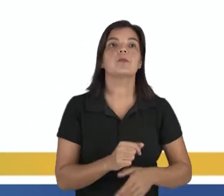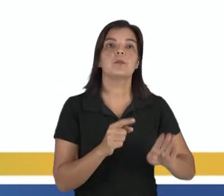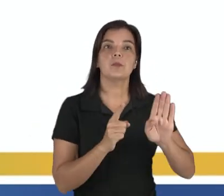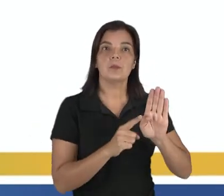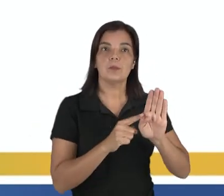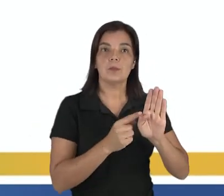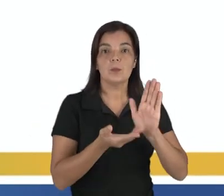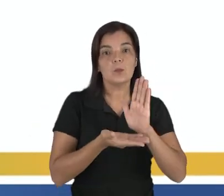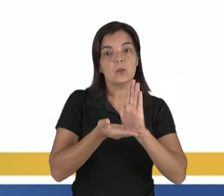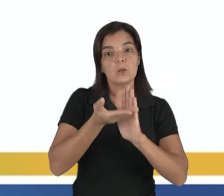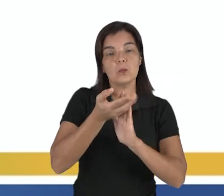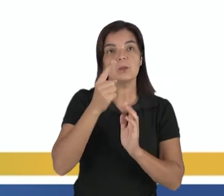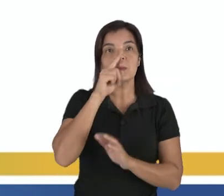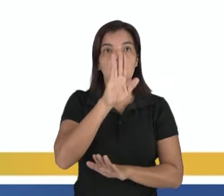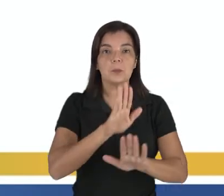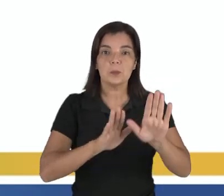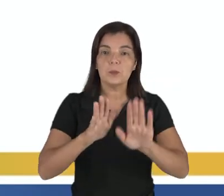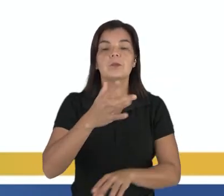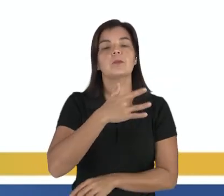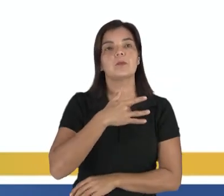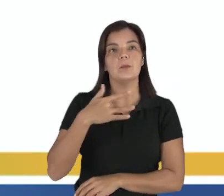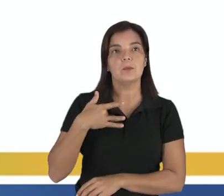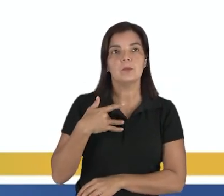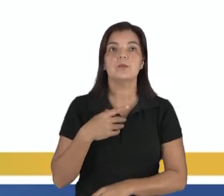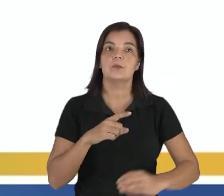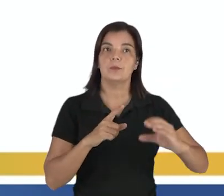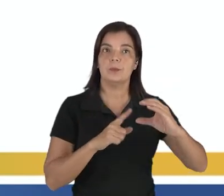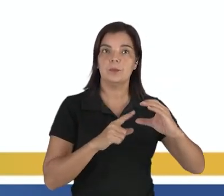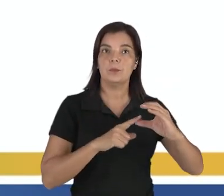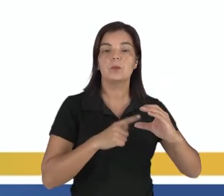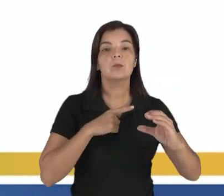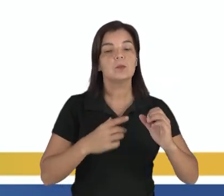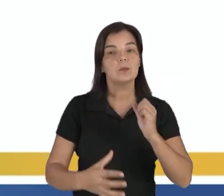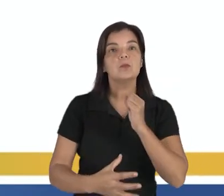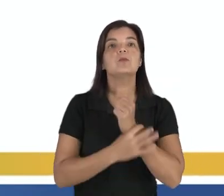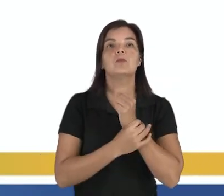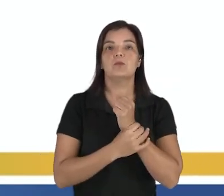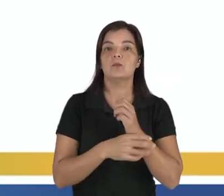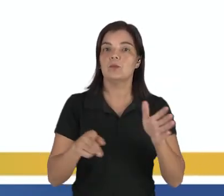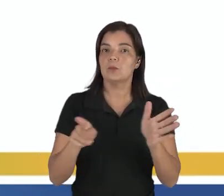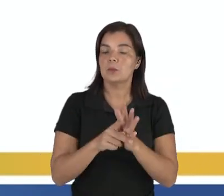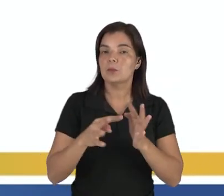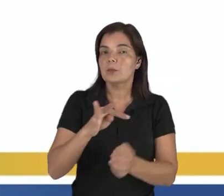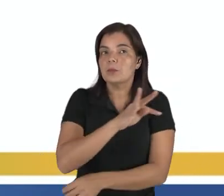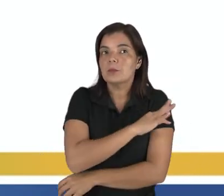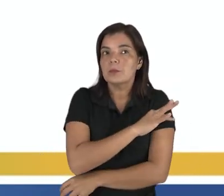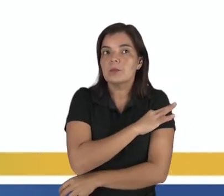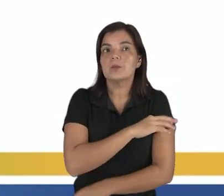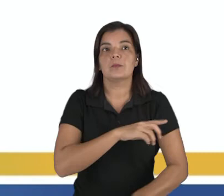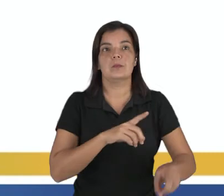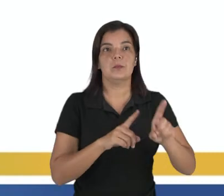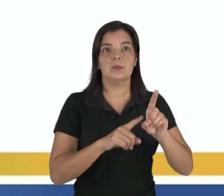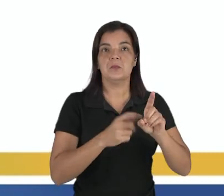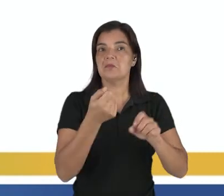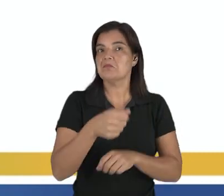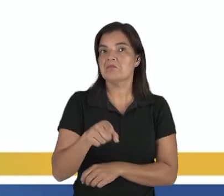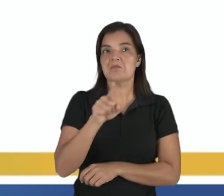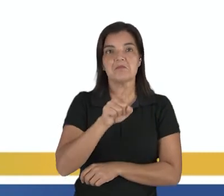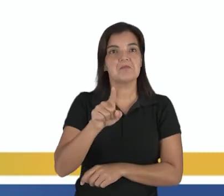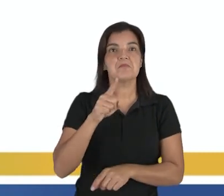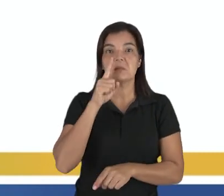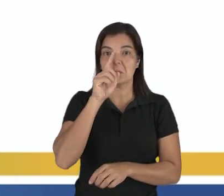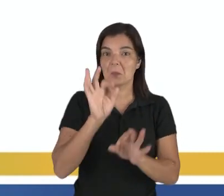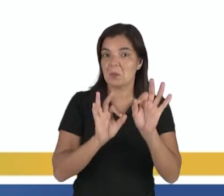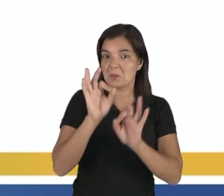alimentação. B, o nível de perigo à saúde. C, ter domínio de todas as técnicas. D, não é